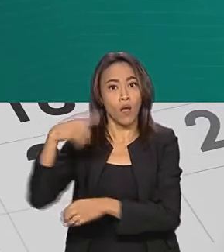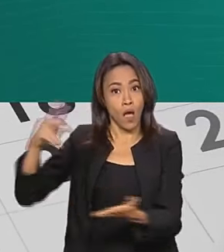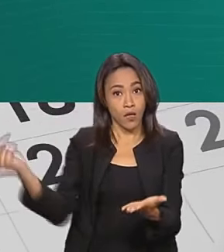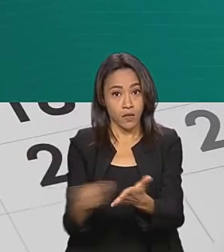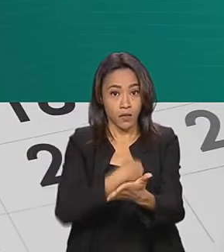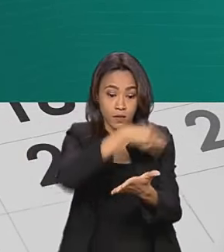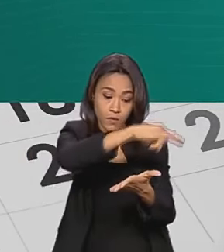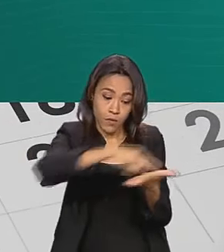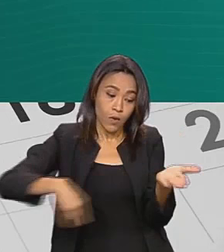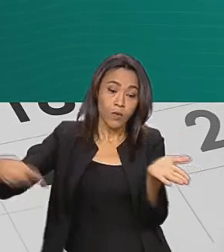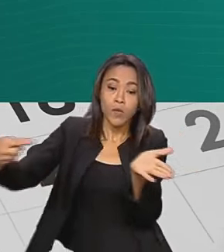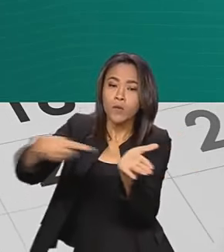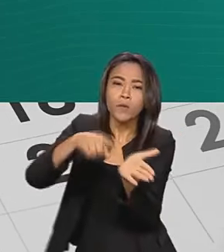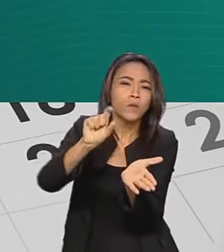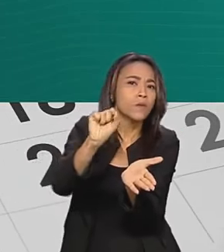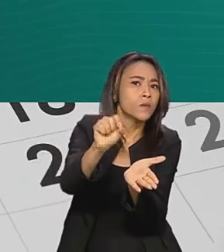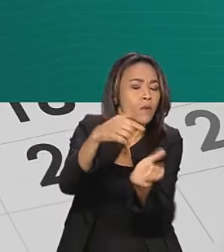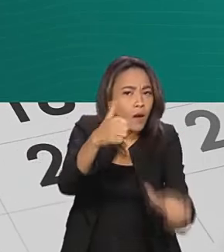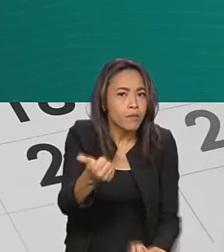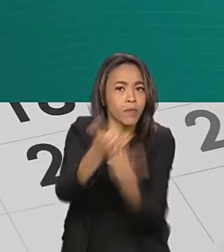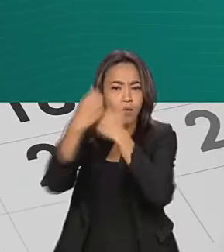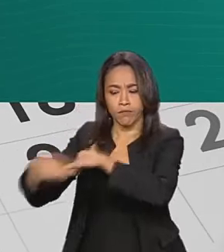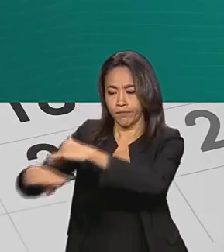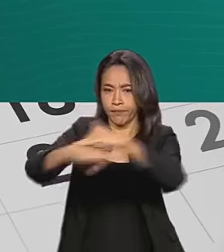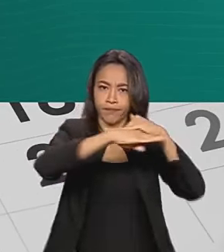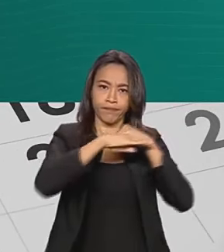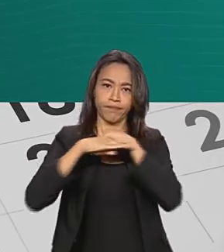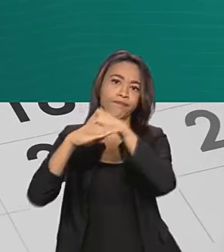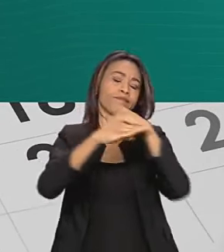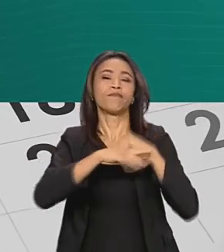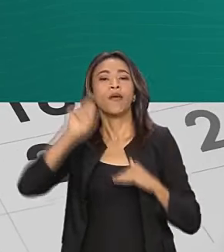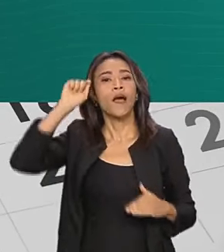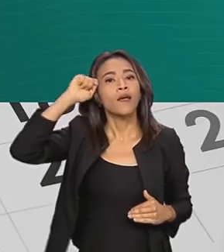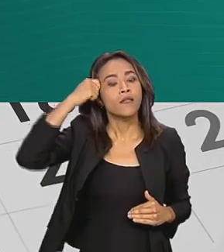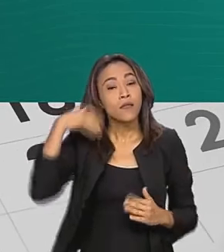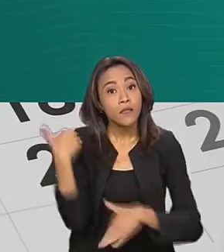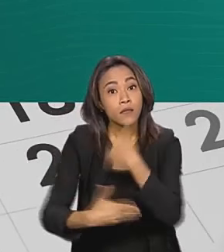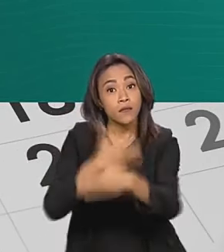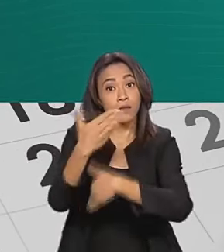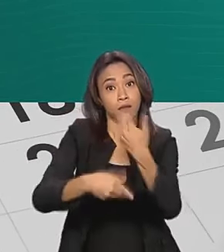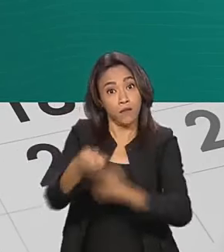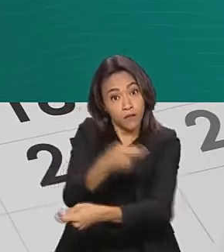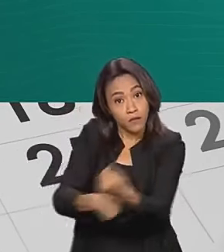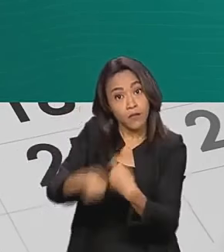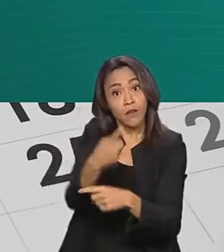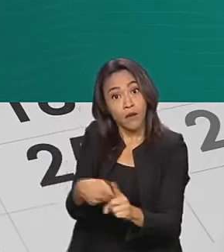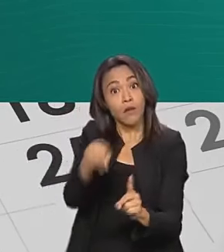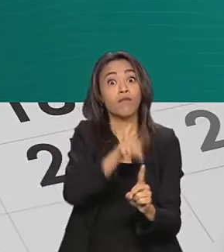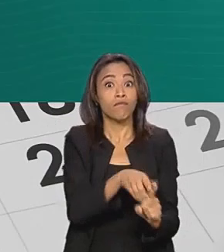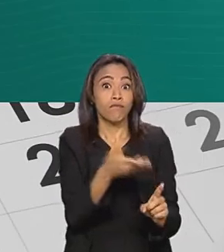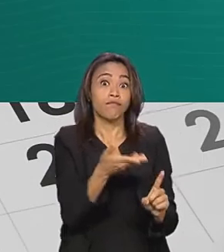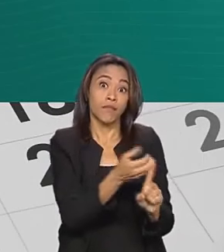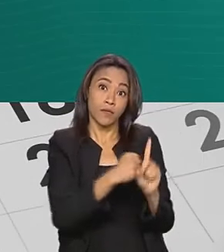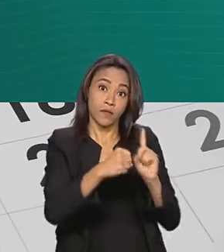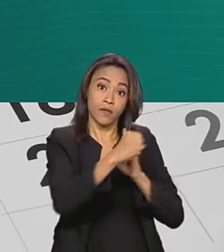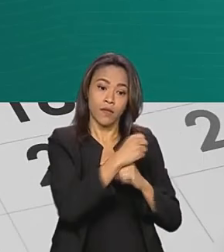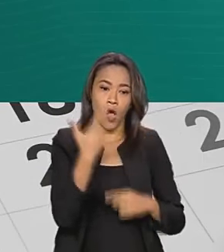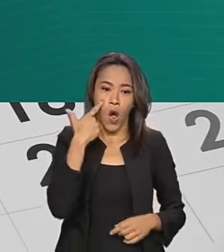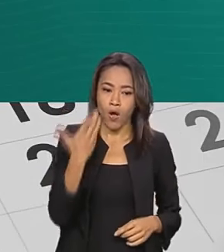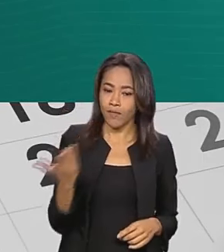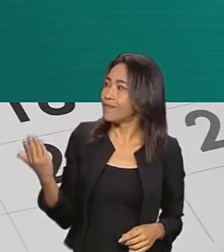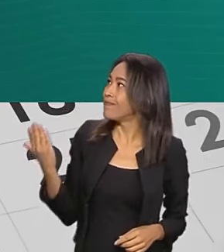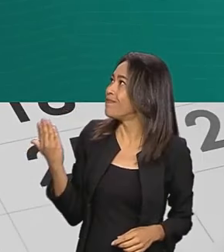de entendimento para a promoção da Igualdade racial e Desenvolvimento Social e econômico o administrador da